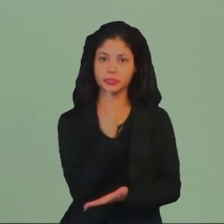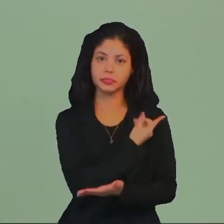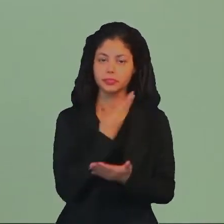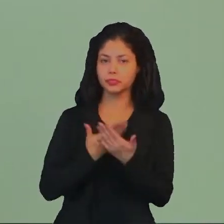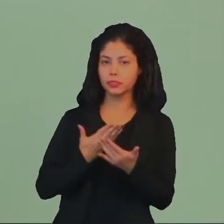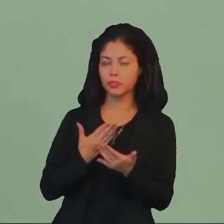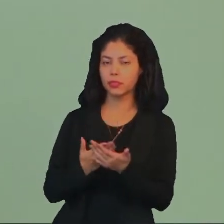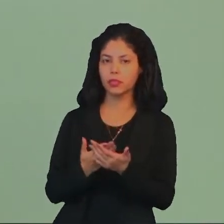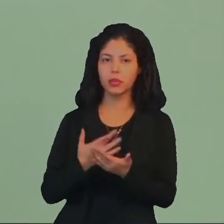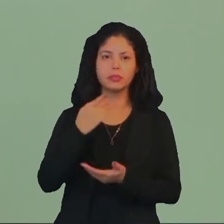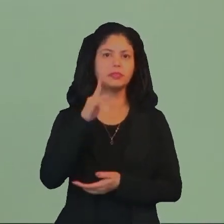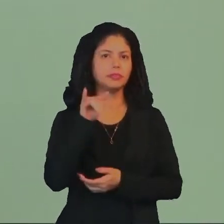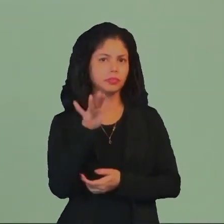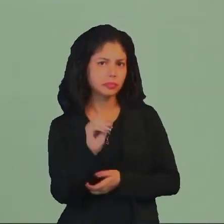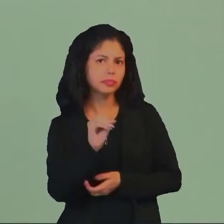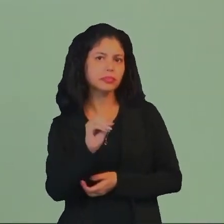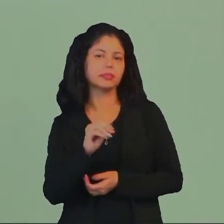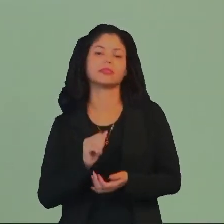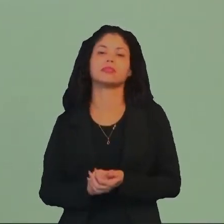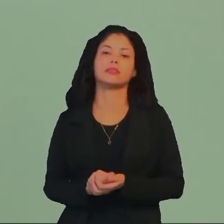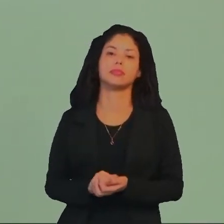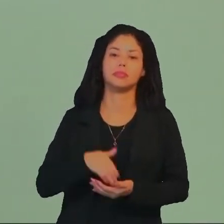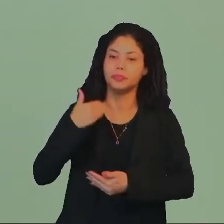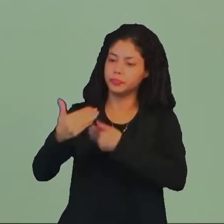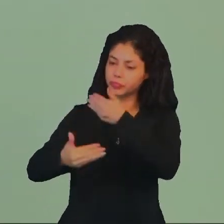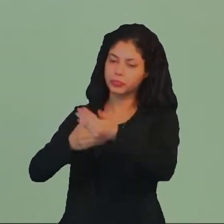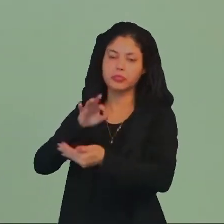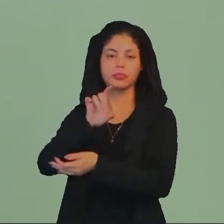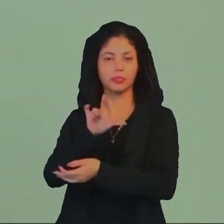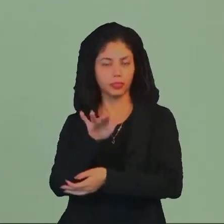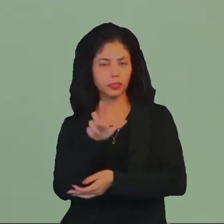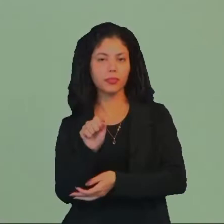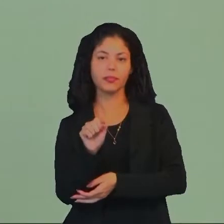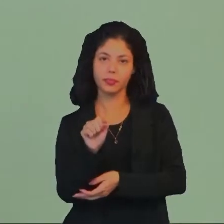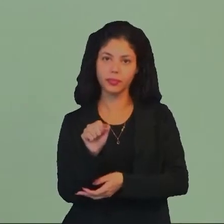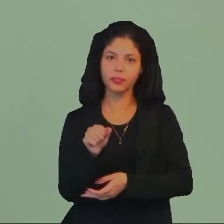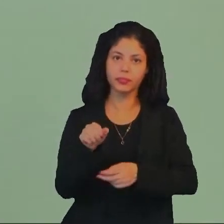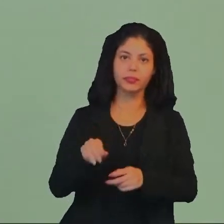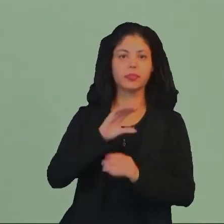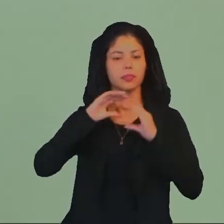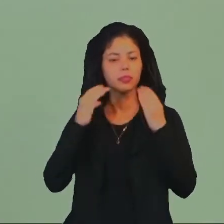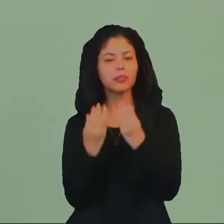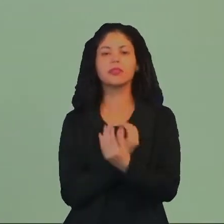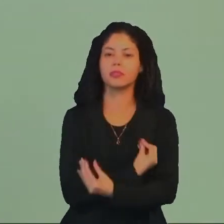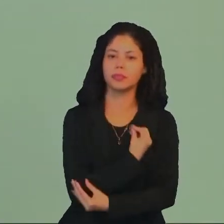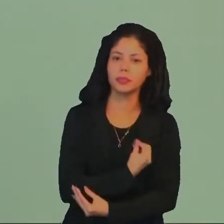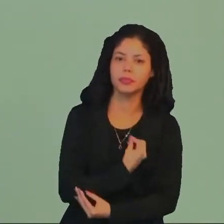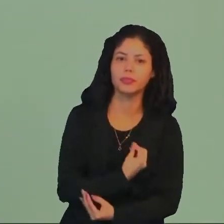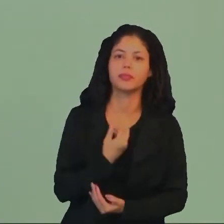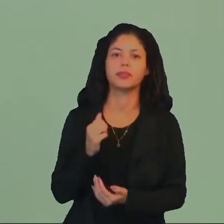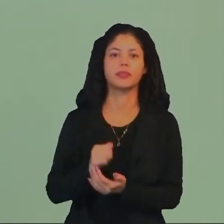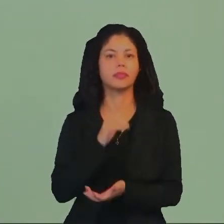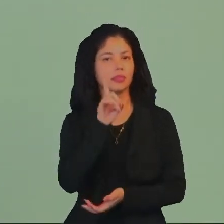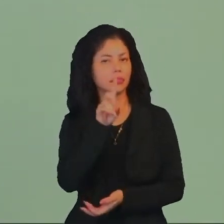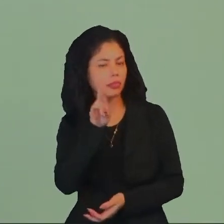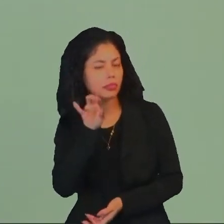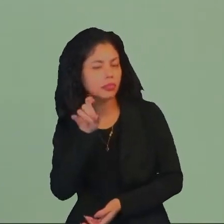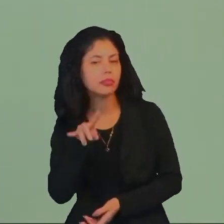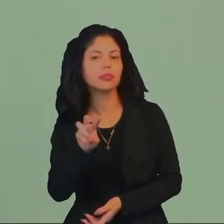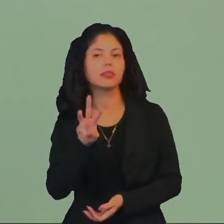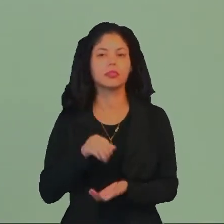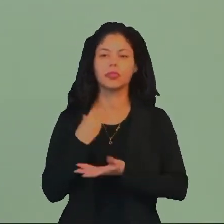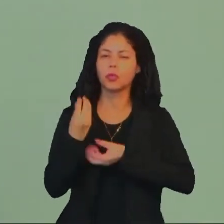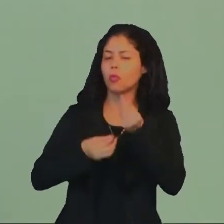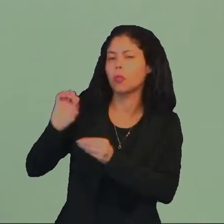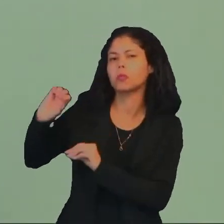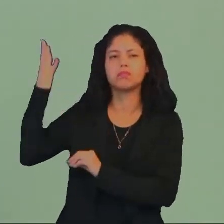assunto muito polêmico e interessante, que era sobre a evolução, né? A evolução dos seres vivos, a evolução de Darwin, né? Como